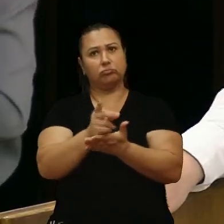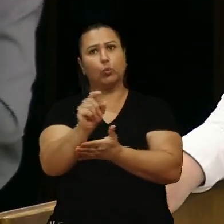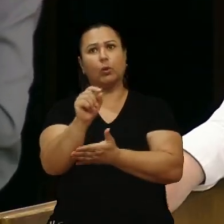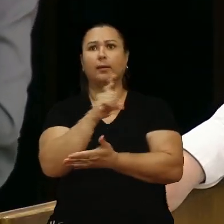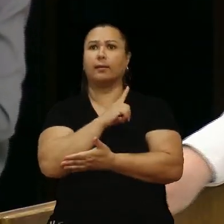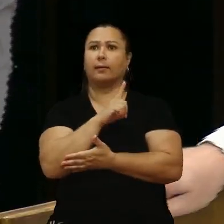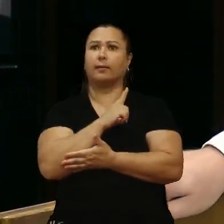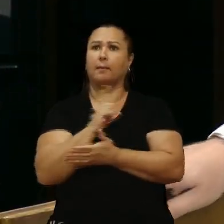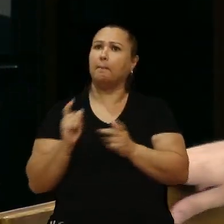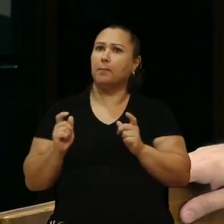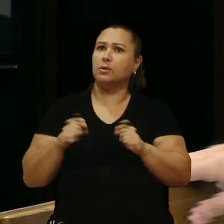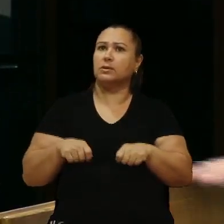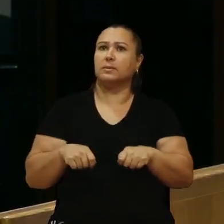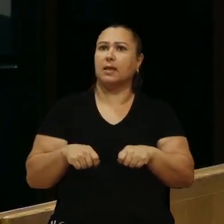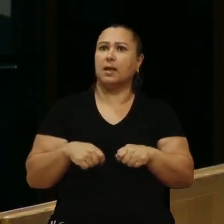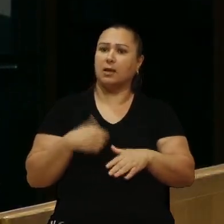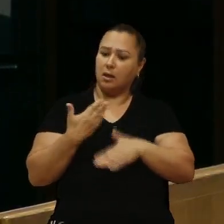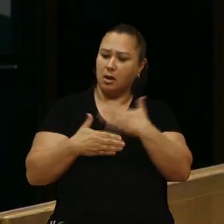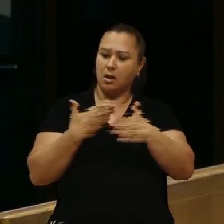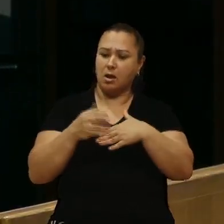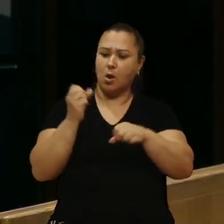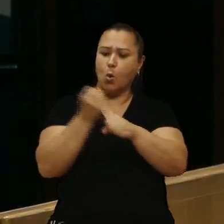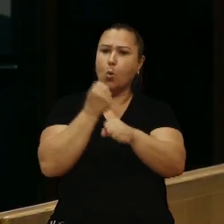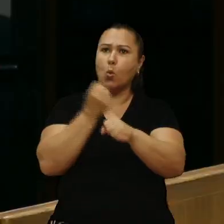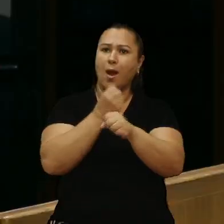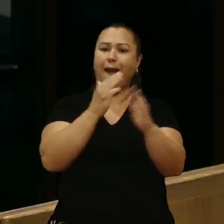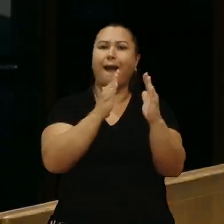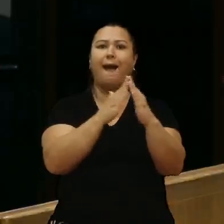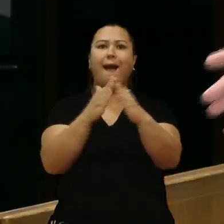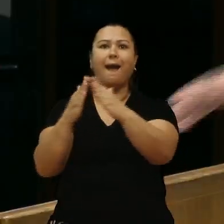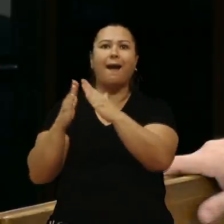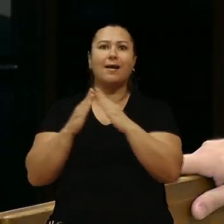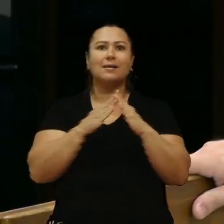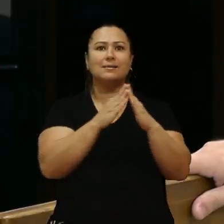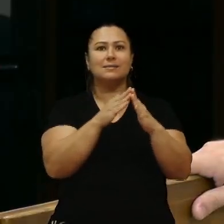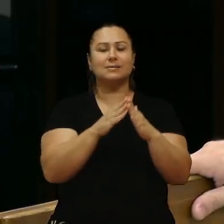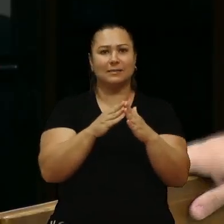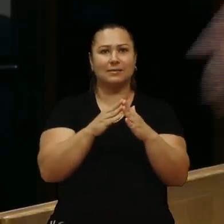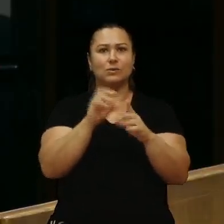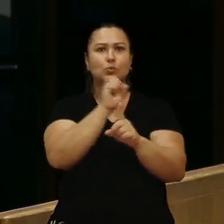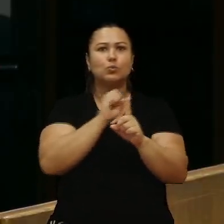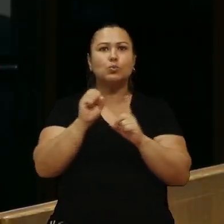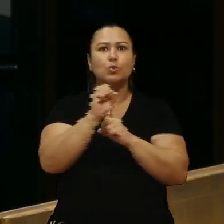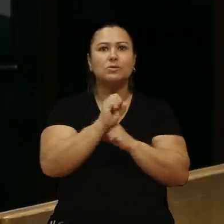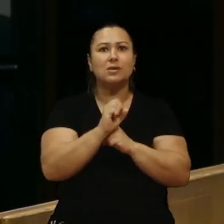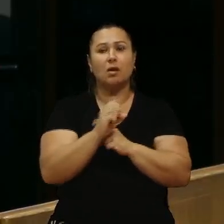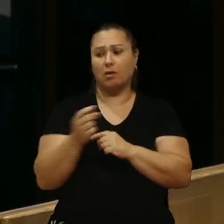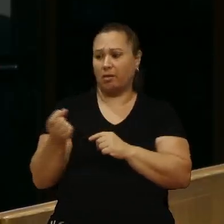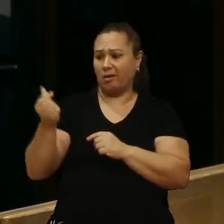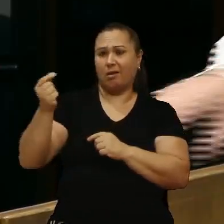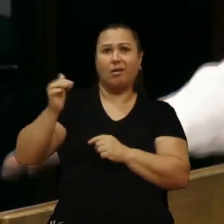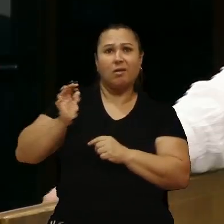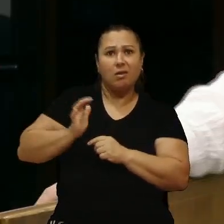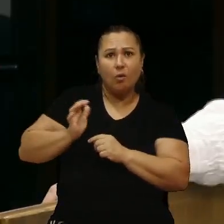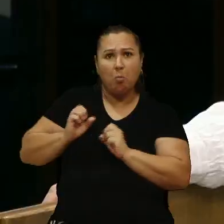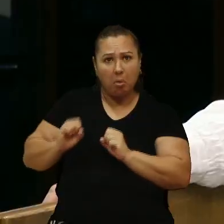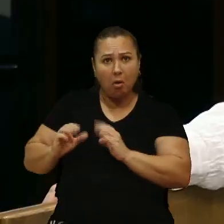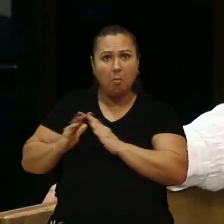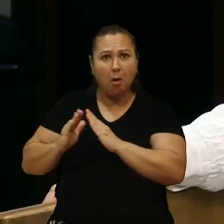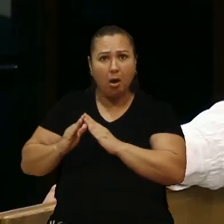houvesse a possibilidade da construção de casas de habitação de interesse social. Que se o rico pode morar lá, o pobre pode